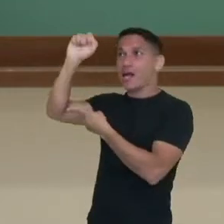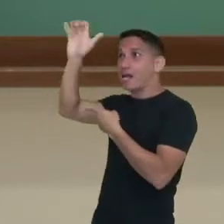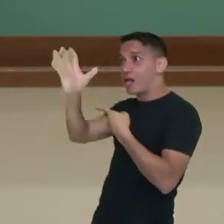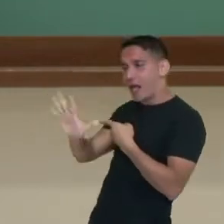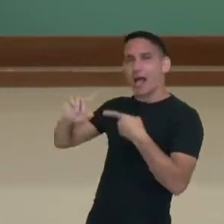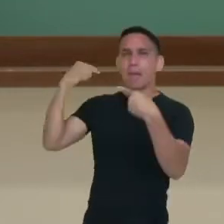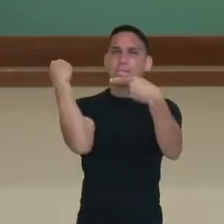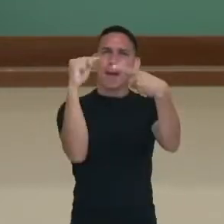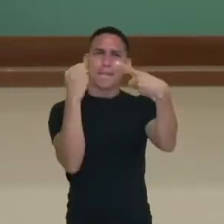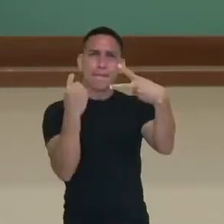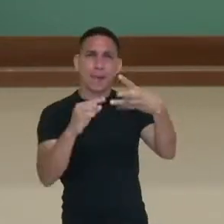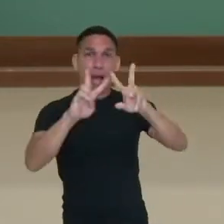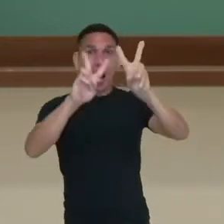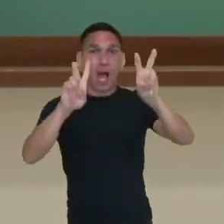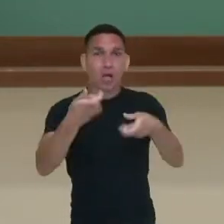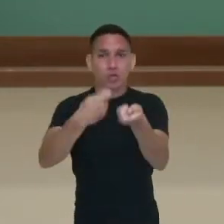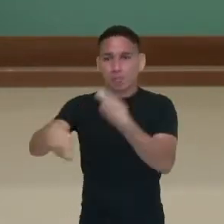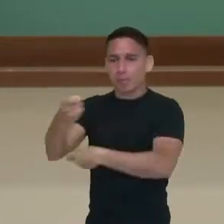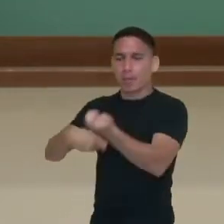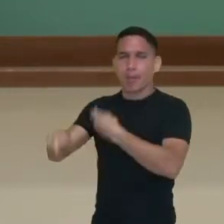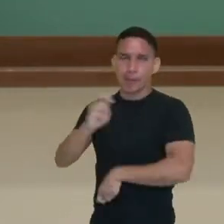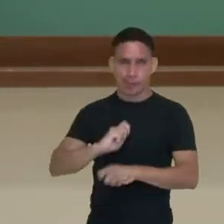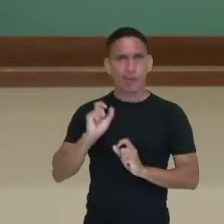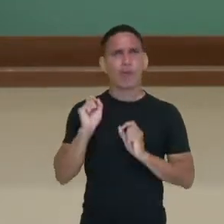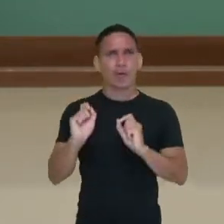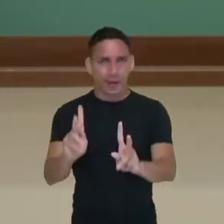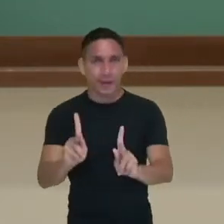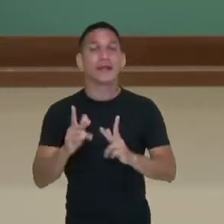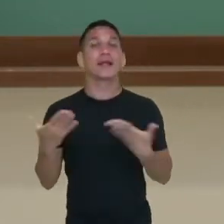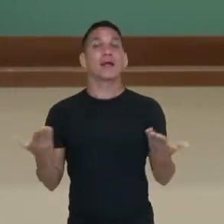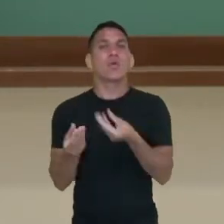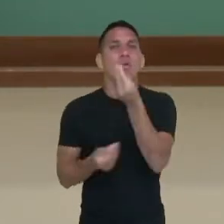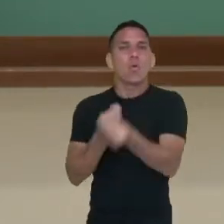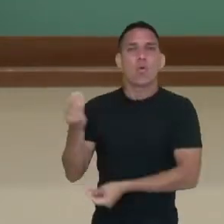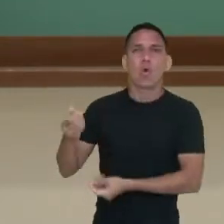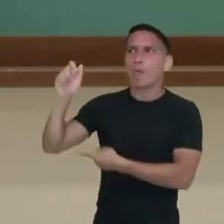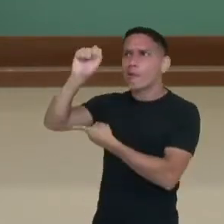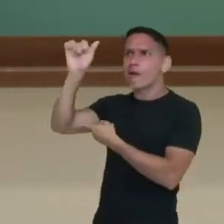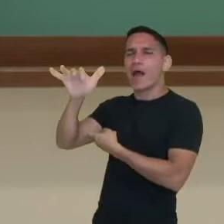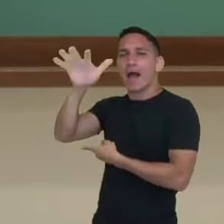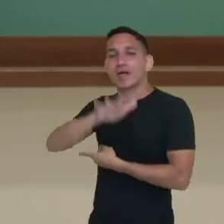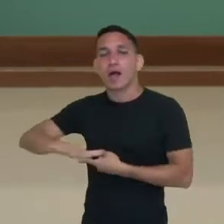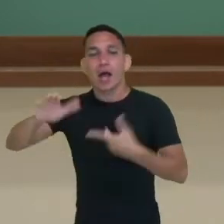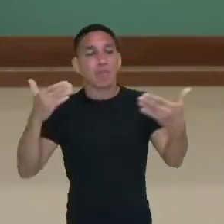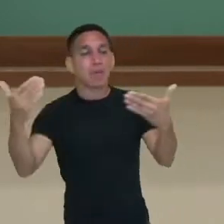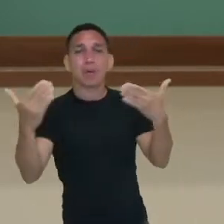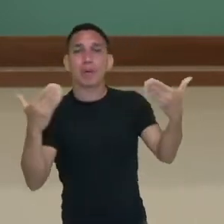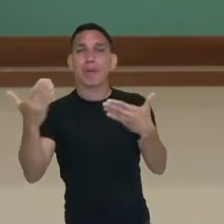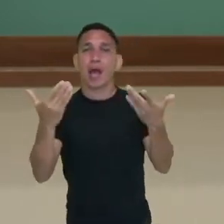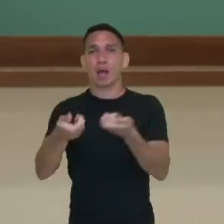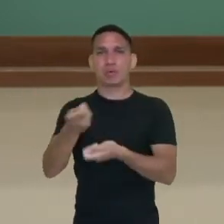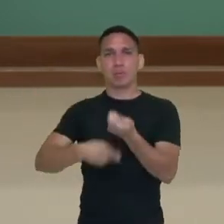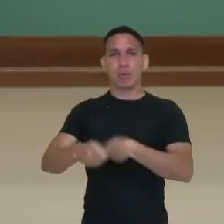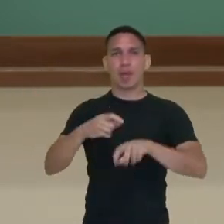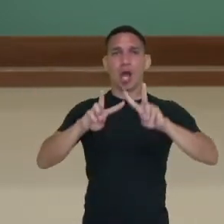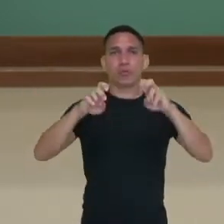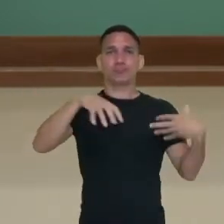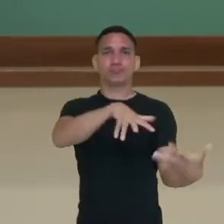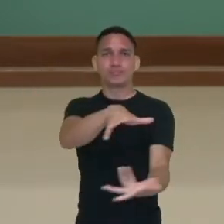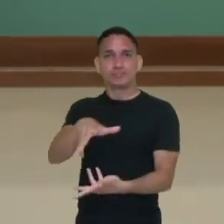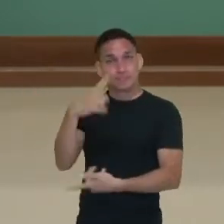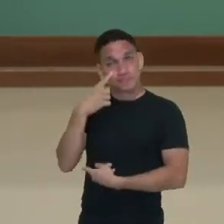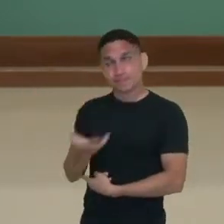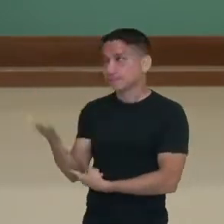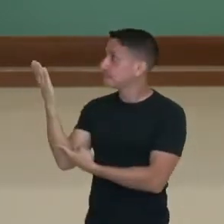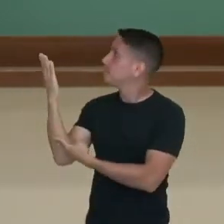aspectos econômicos. Então, como que a África então está no cenário internacional, quanto à economia? Vamos ver então? Vamos